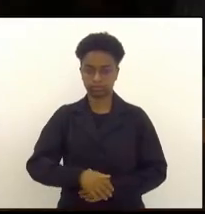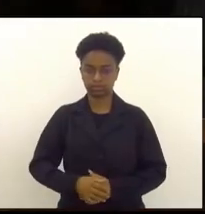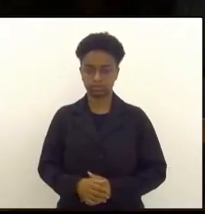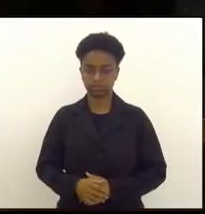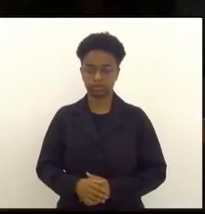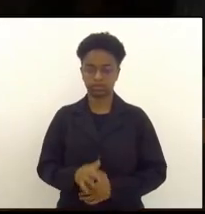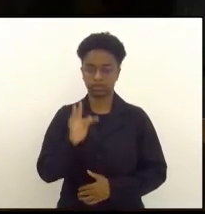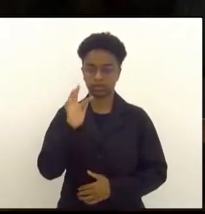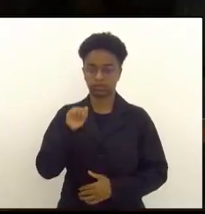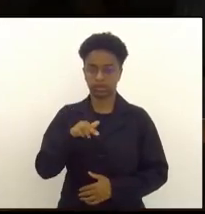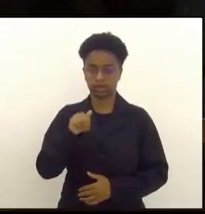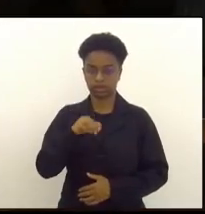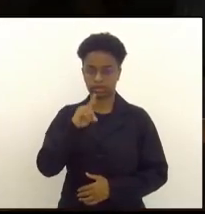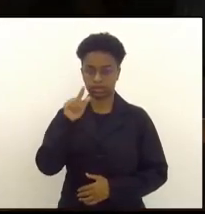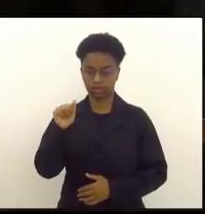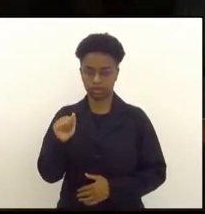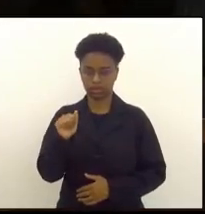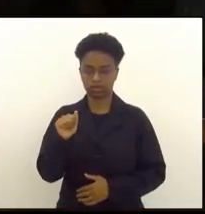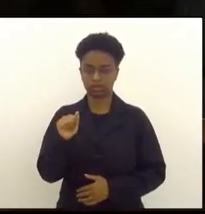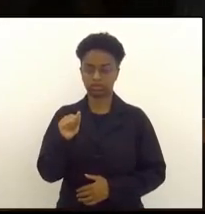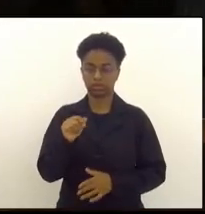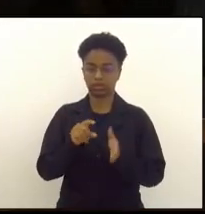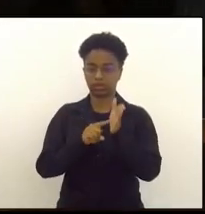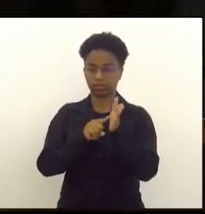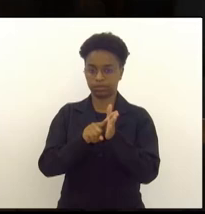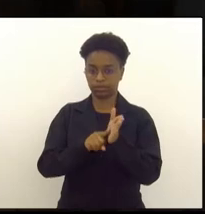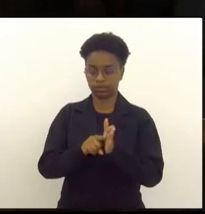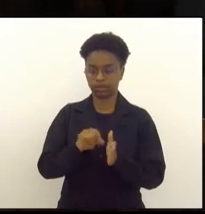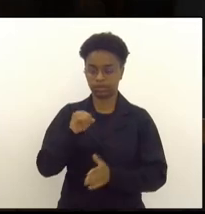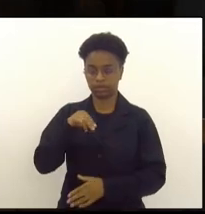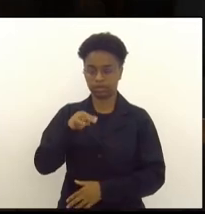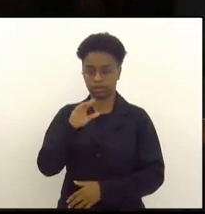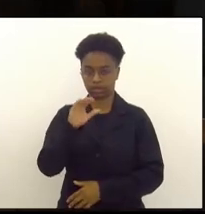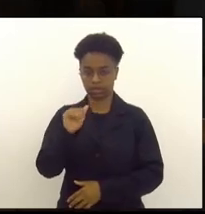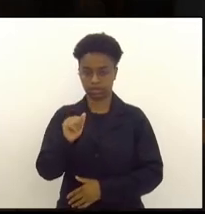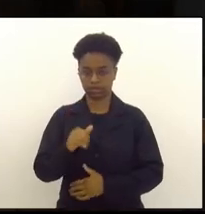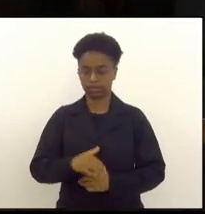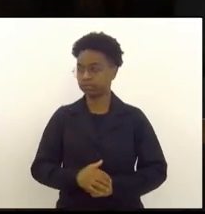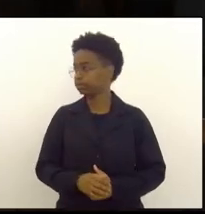Doutora Fernanda de Albuquerque, pesquisadora do INCA.